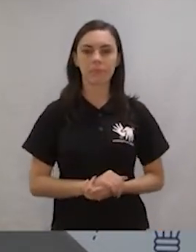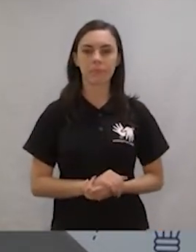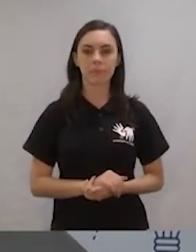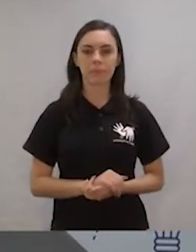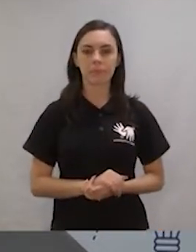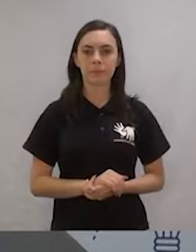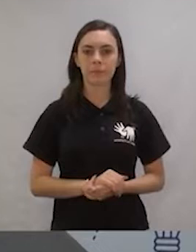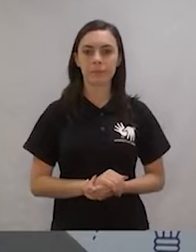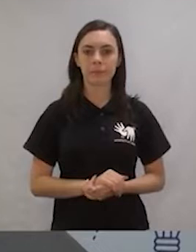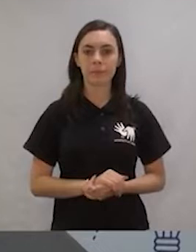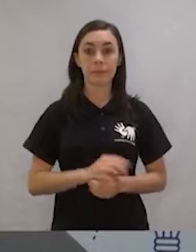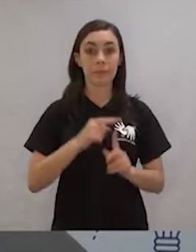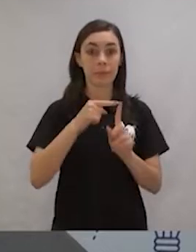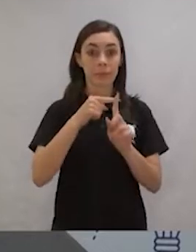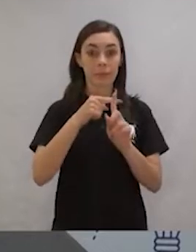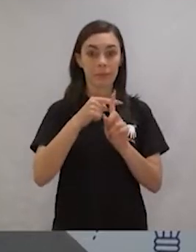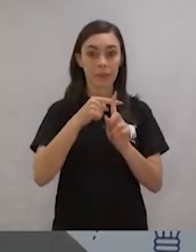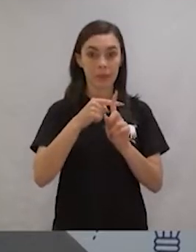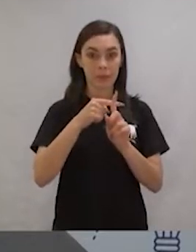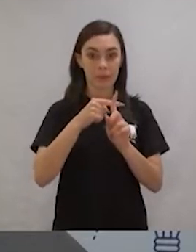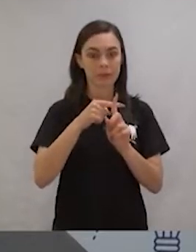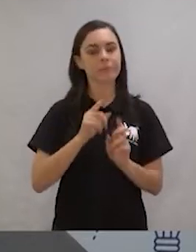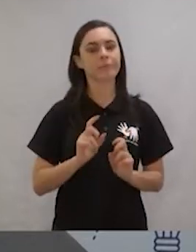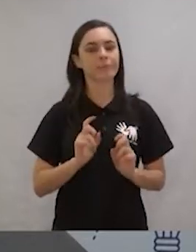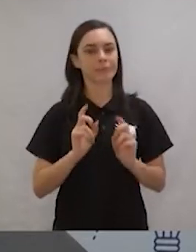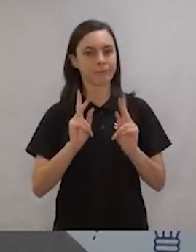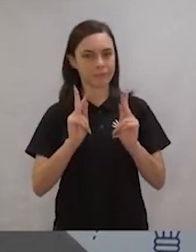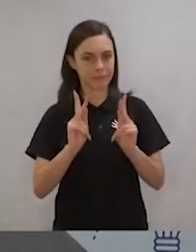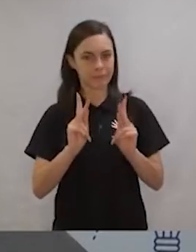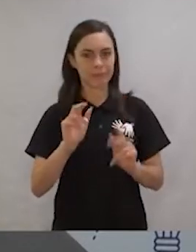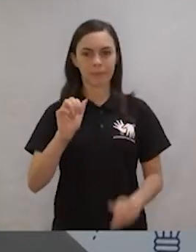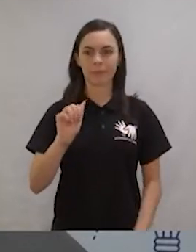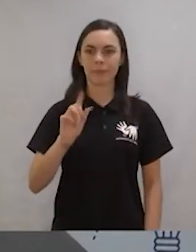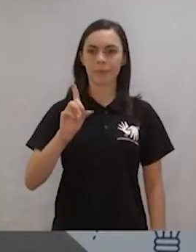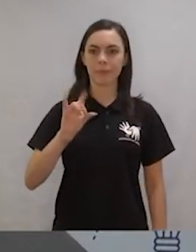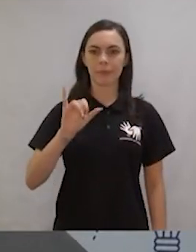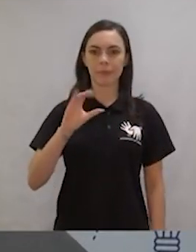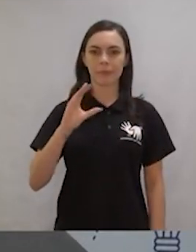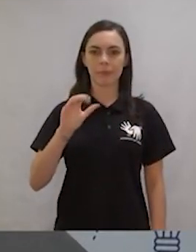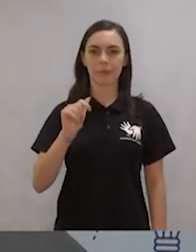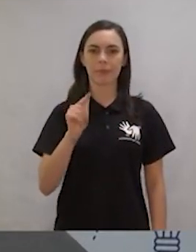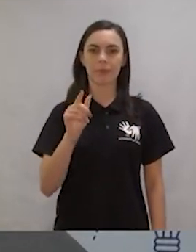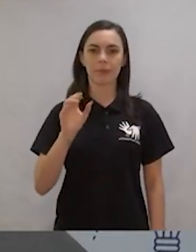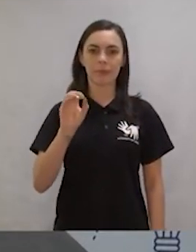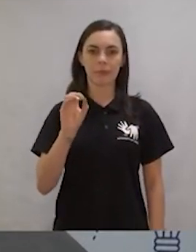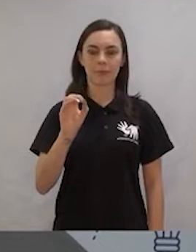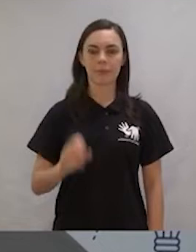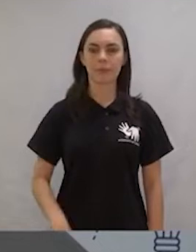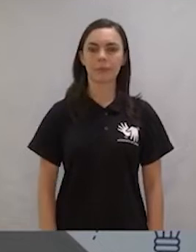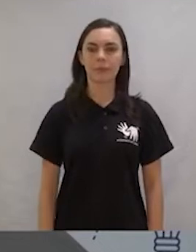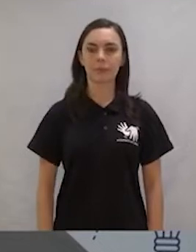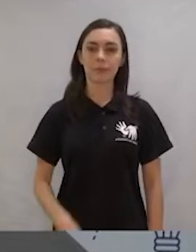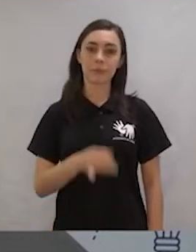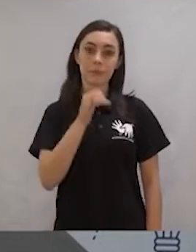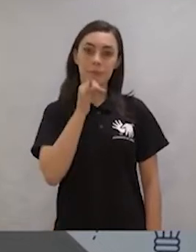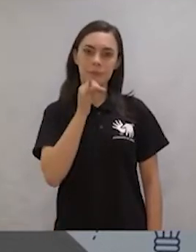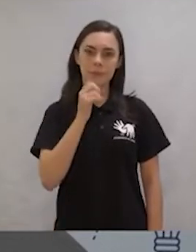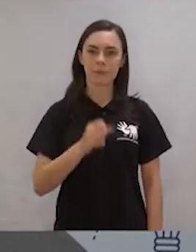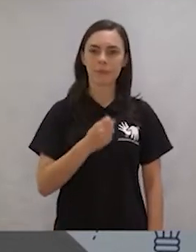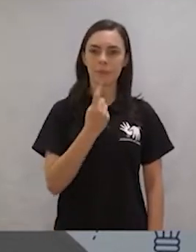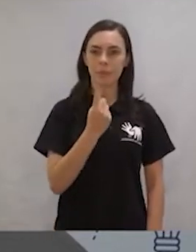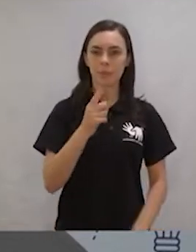O símbolo da adição. Muito bem, adição. 1